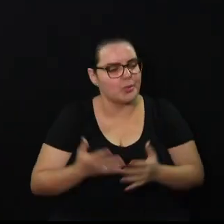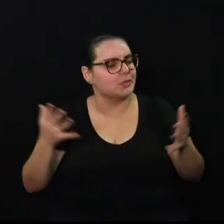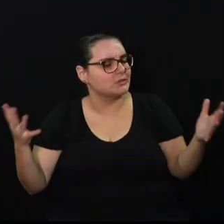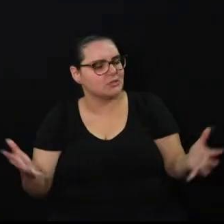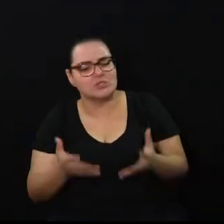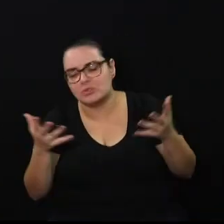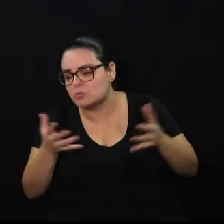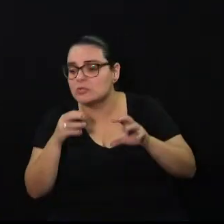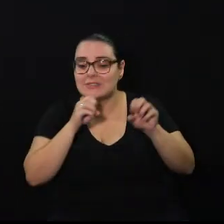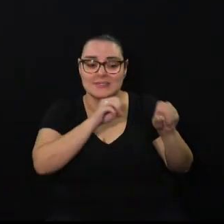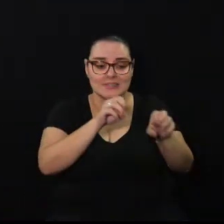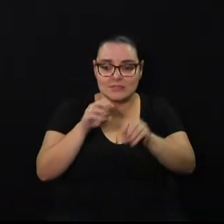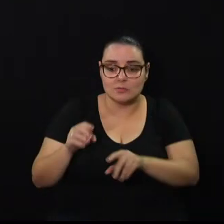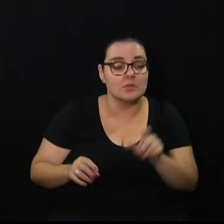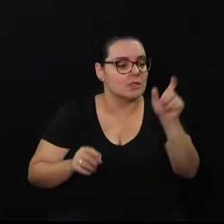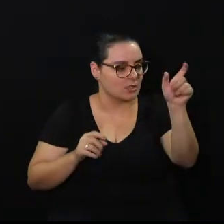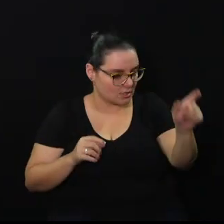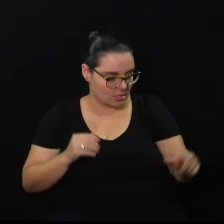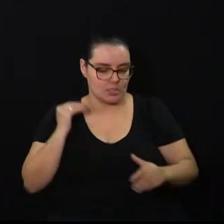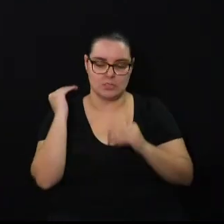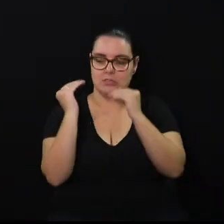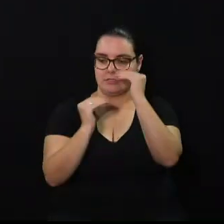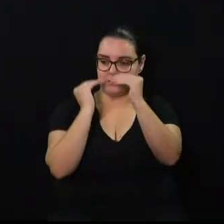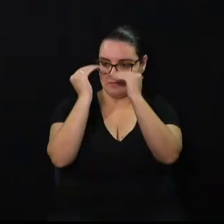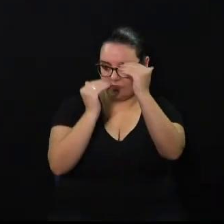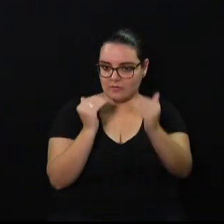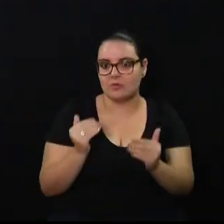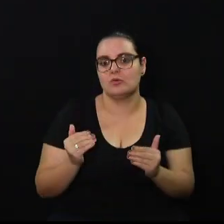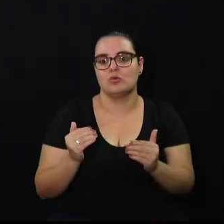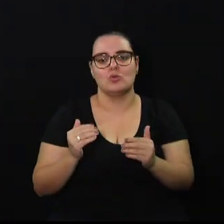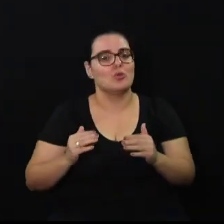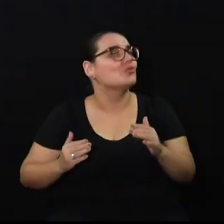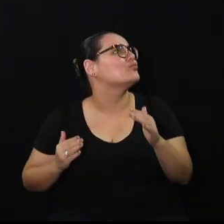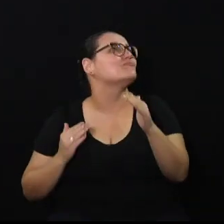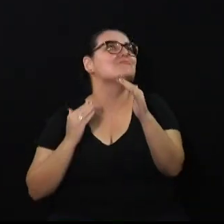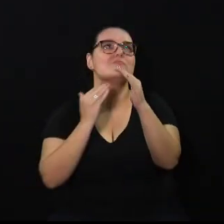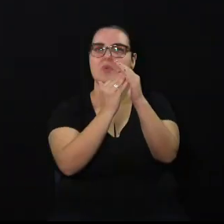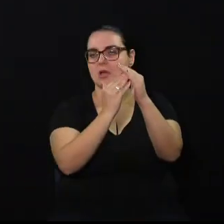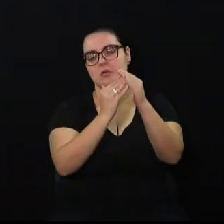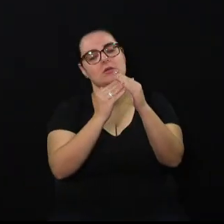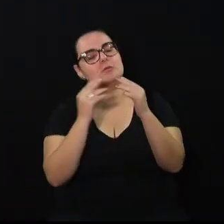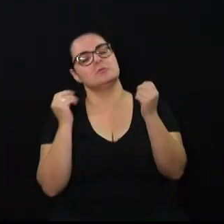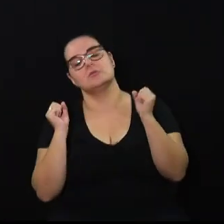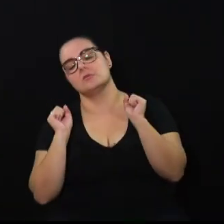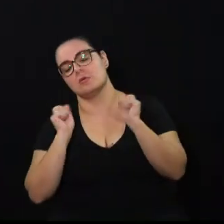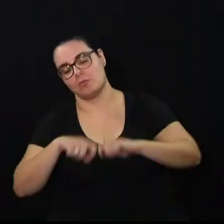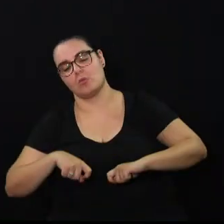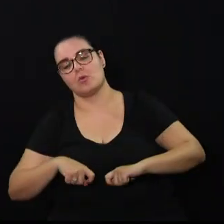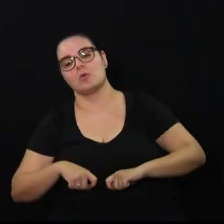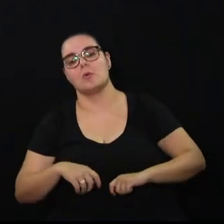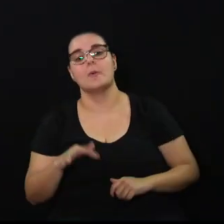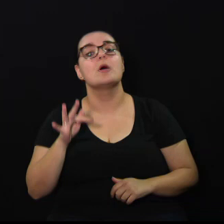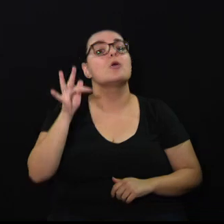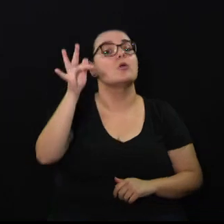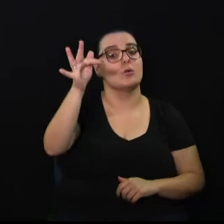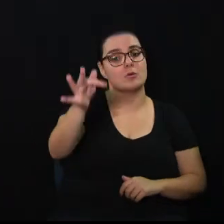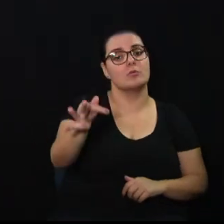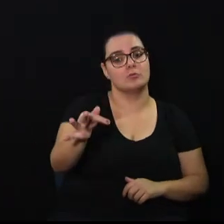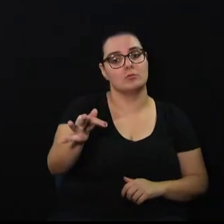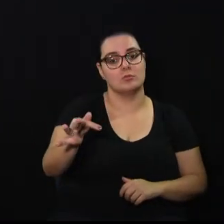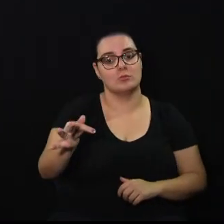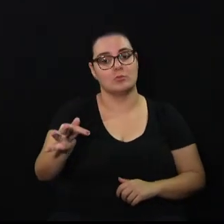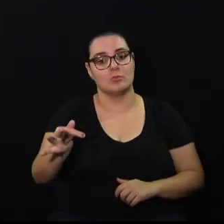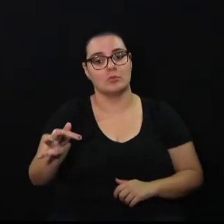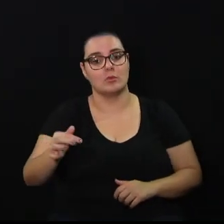para que ele consiga sim desenvolver no máximo das suas potencialidades para que no futuro mesmo atual e